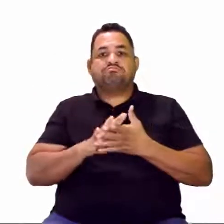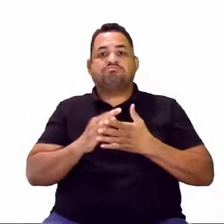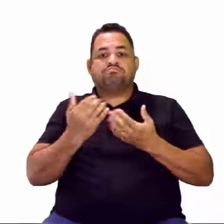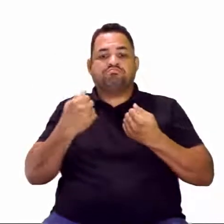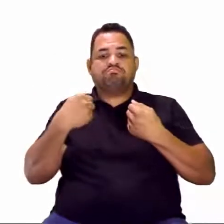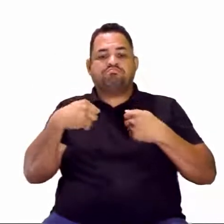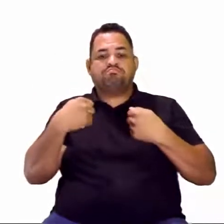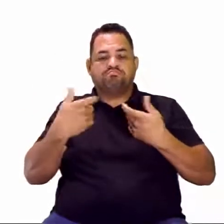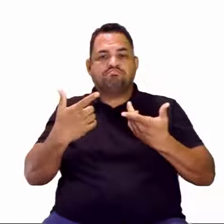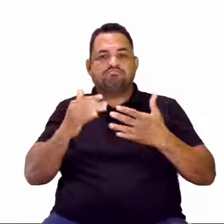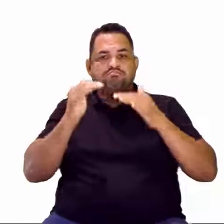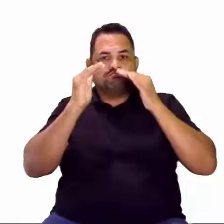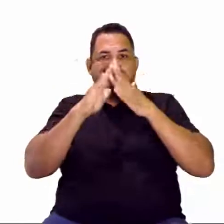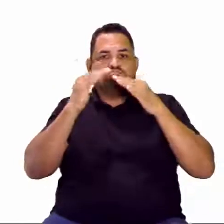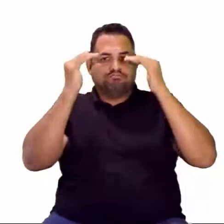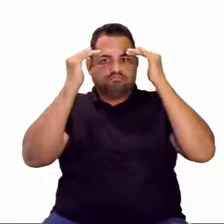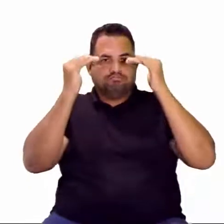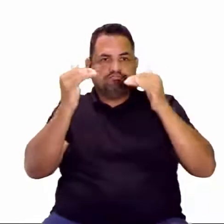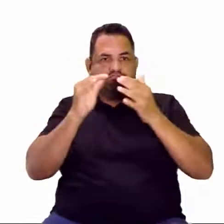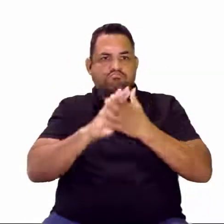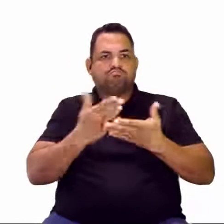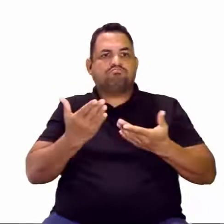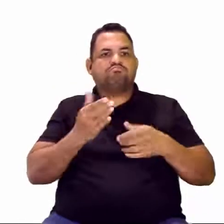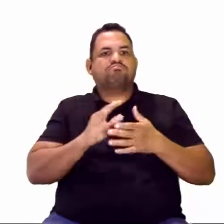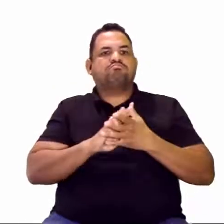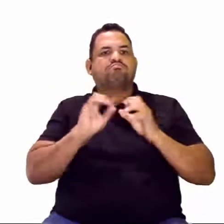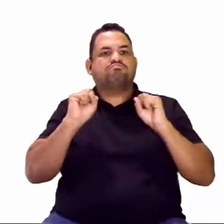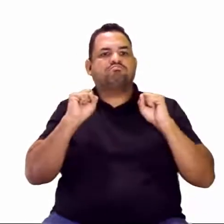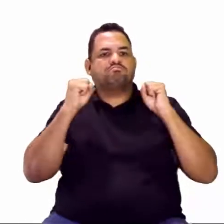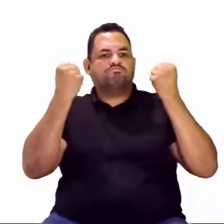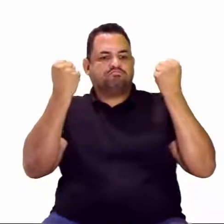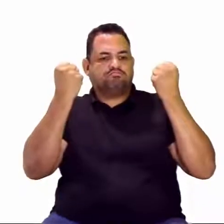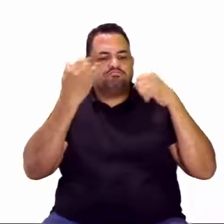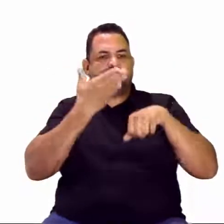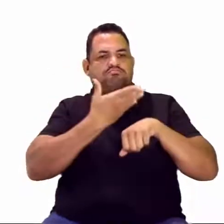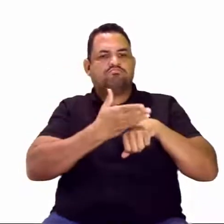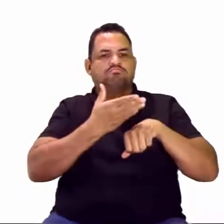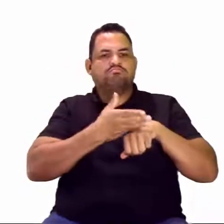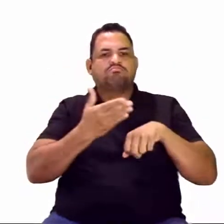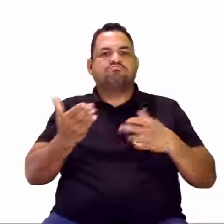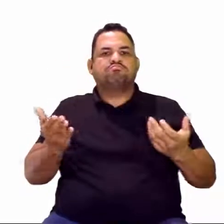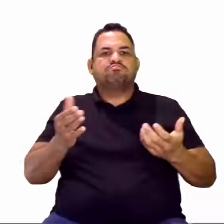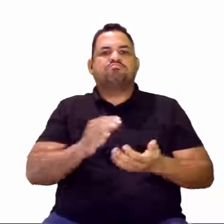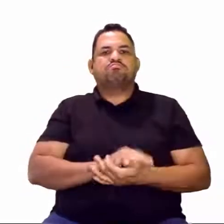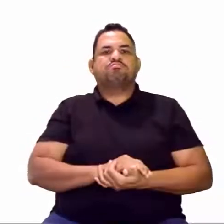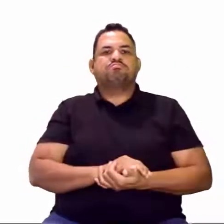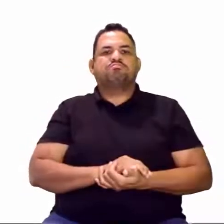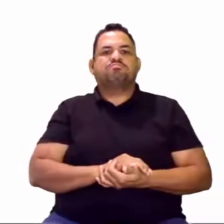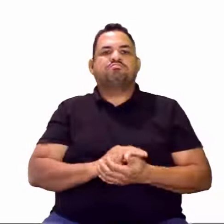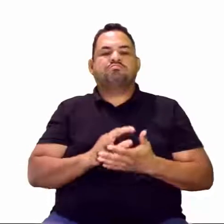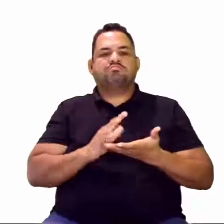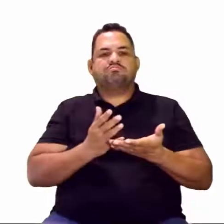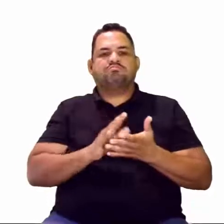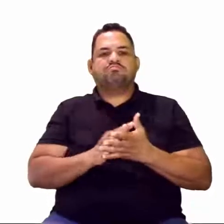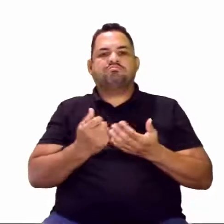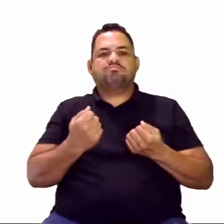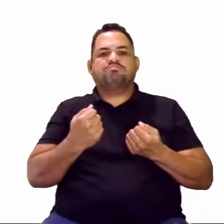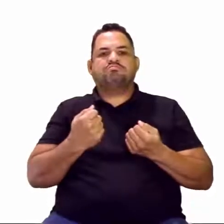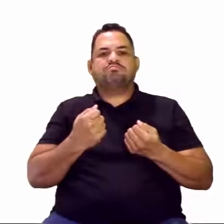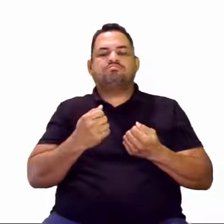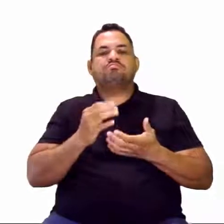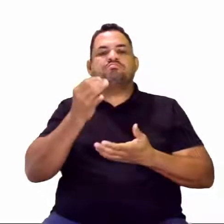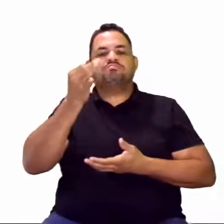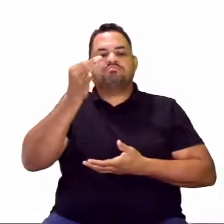em consideração na prática esportiva. Diante disso, é correto afirmar